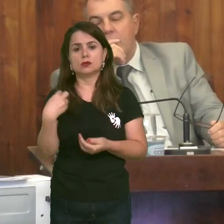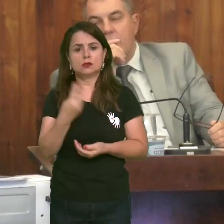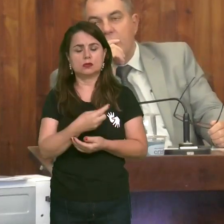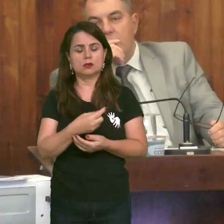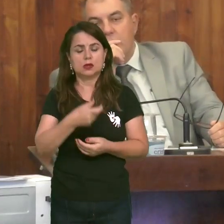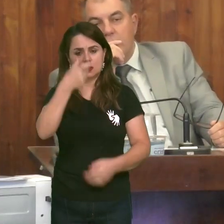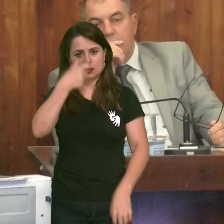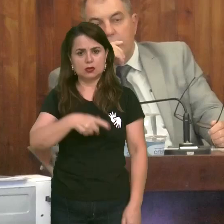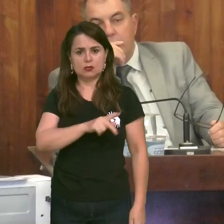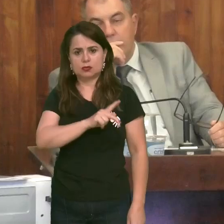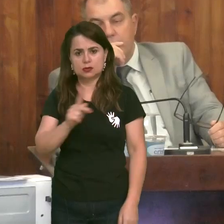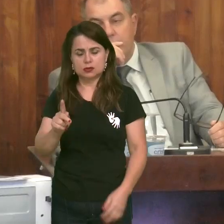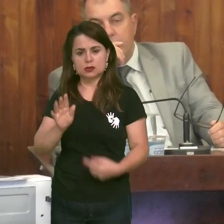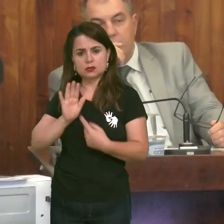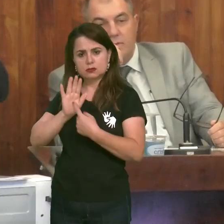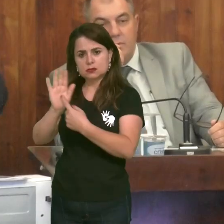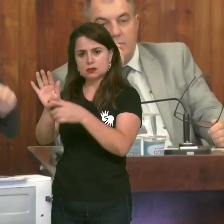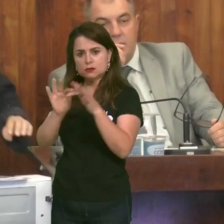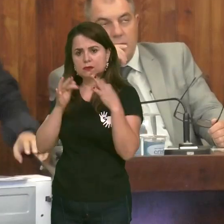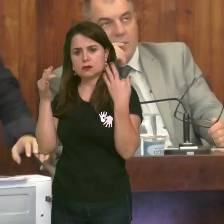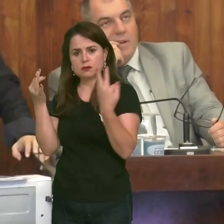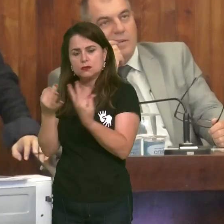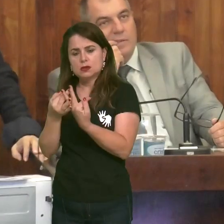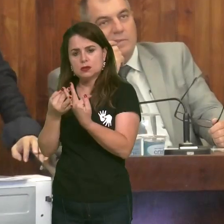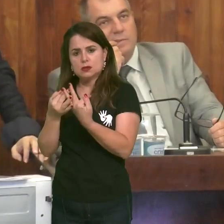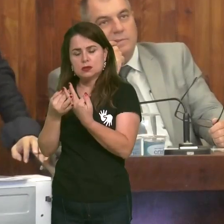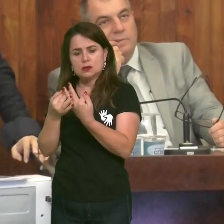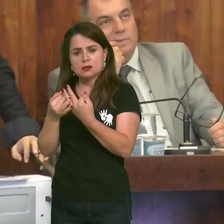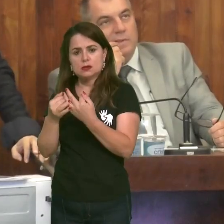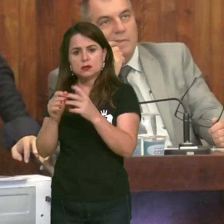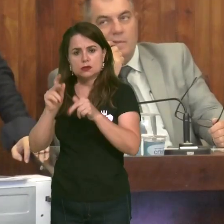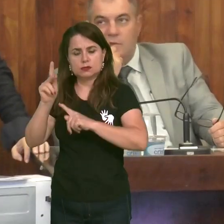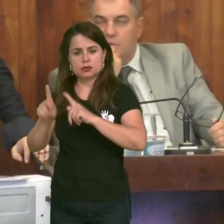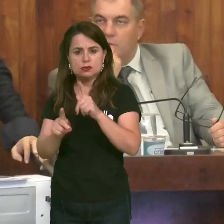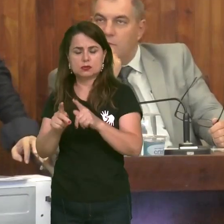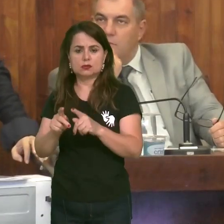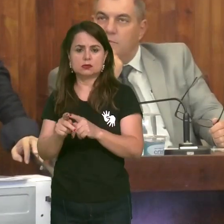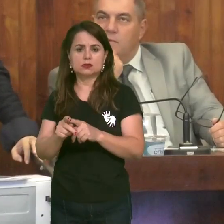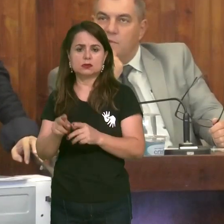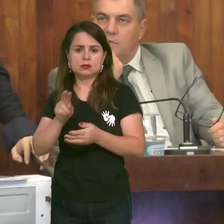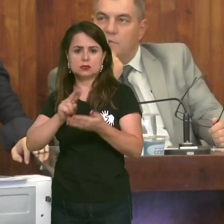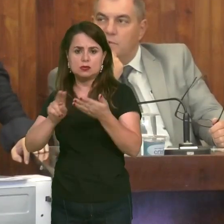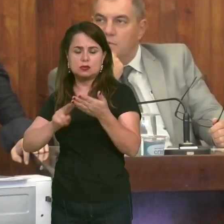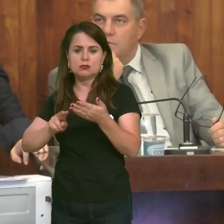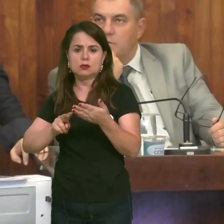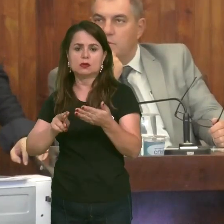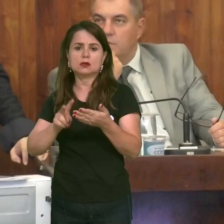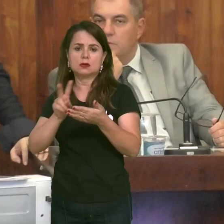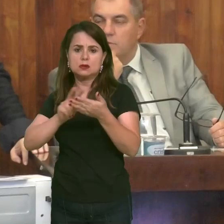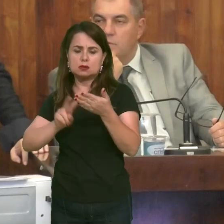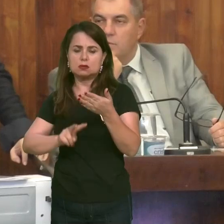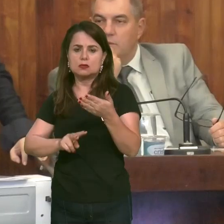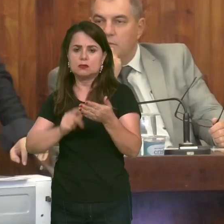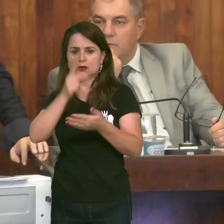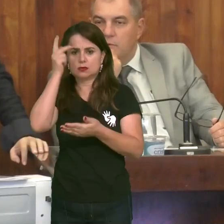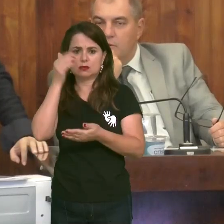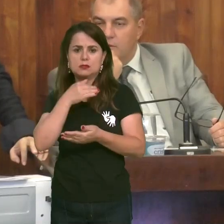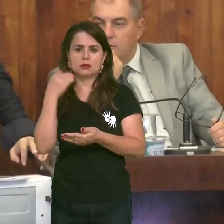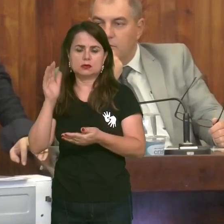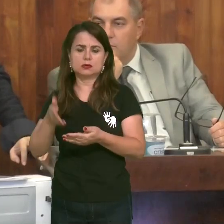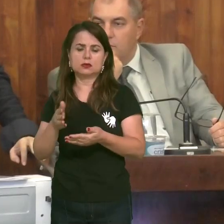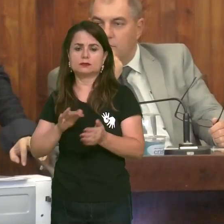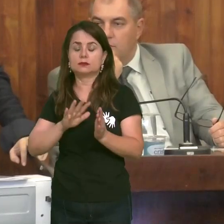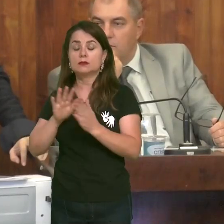encaminharás congruências as famílias executadas na forma que foi solicitada e nos termos do parágrafo 12 do artigo